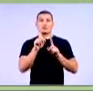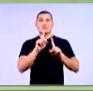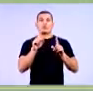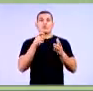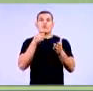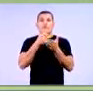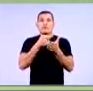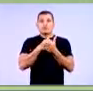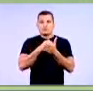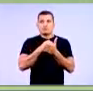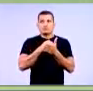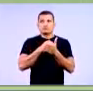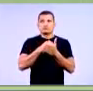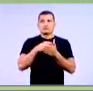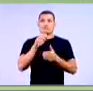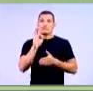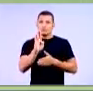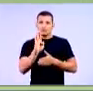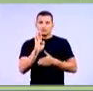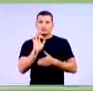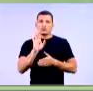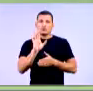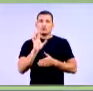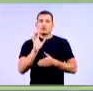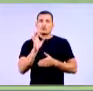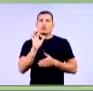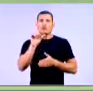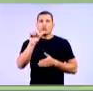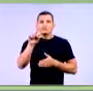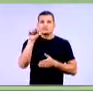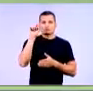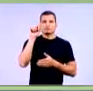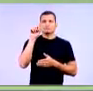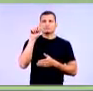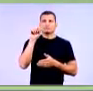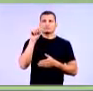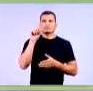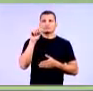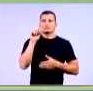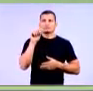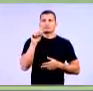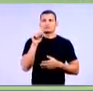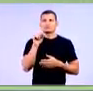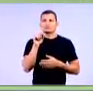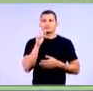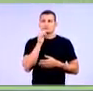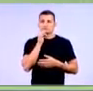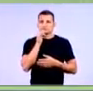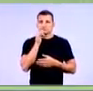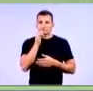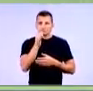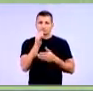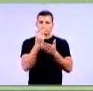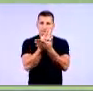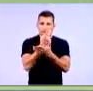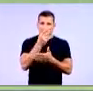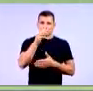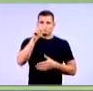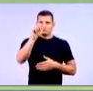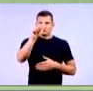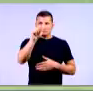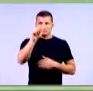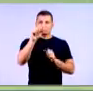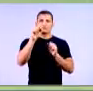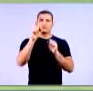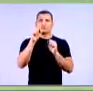obrigatório a realização do caso de uso B. É uma opção, né? Então caso aconteça isso daqui, pode ser que aconteça